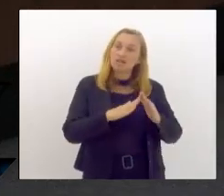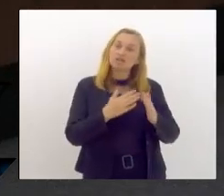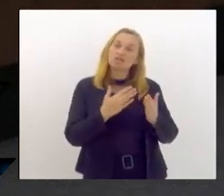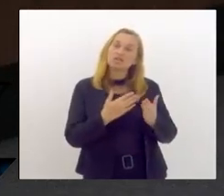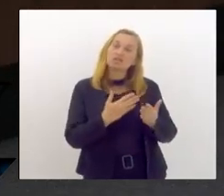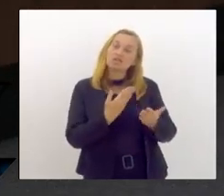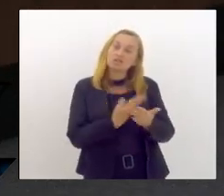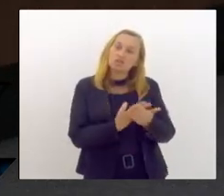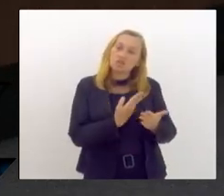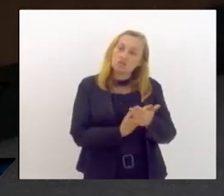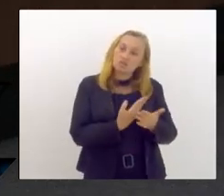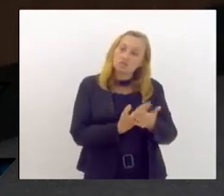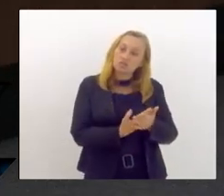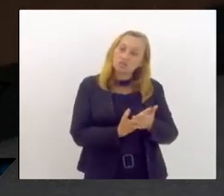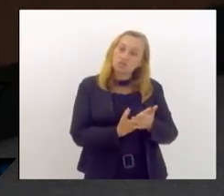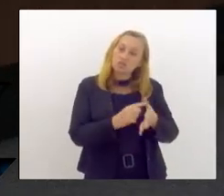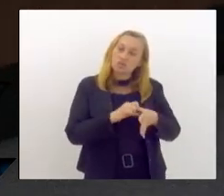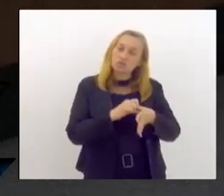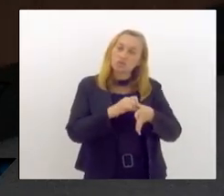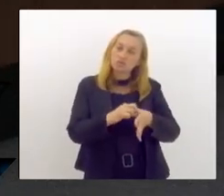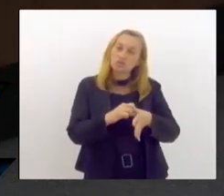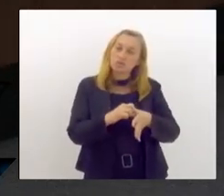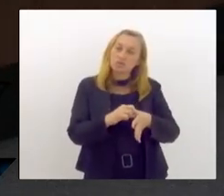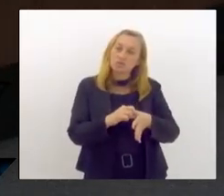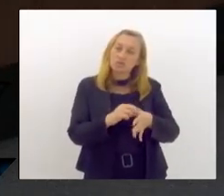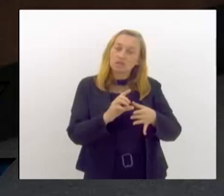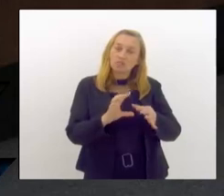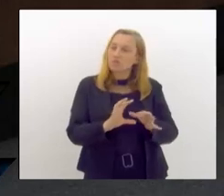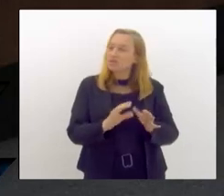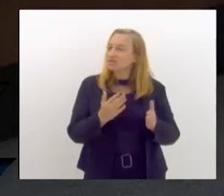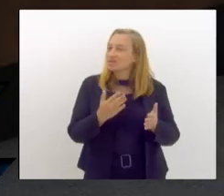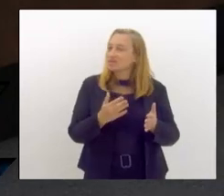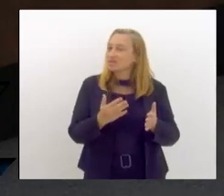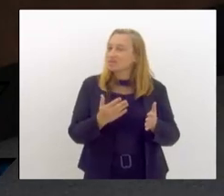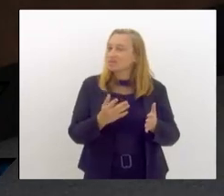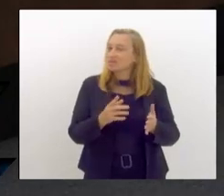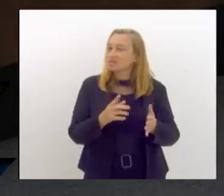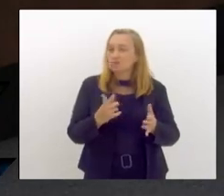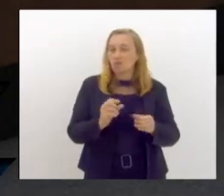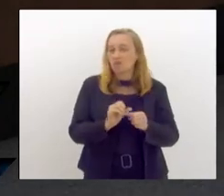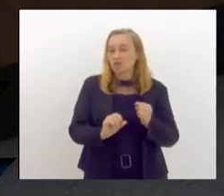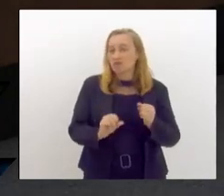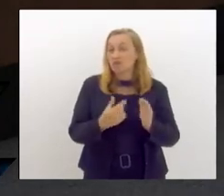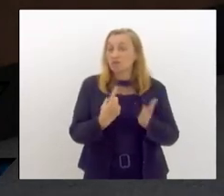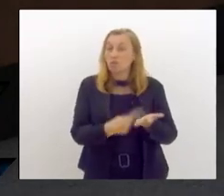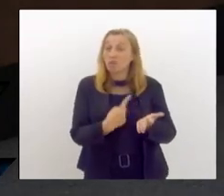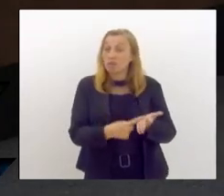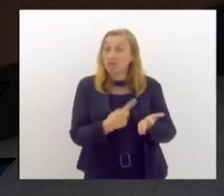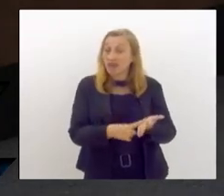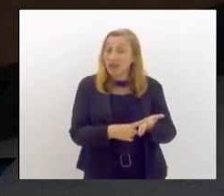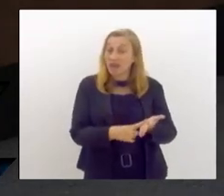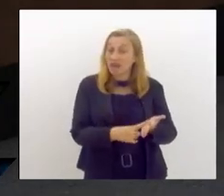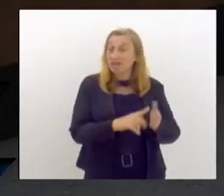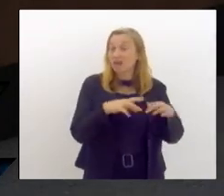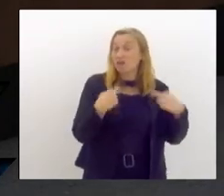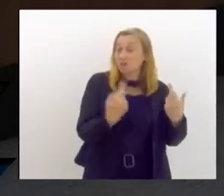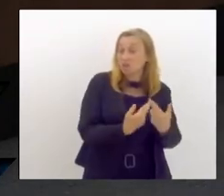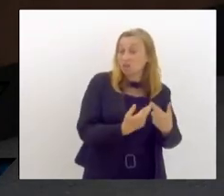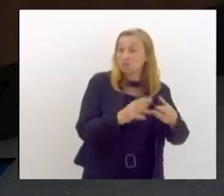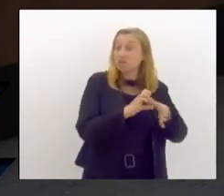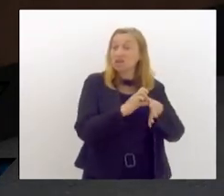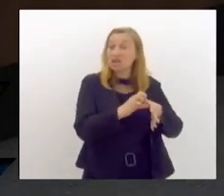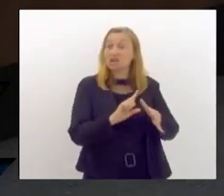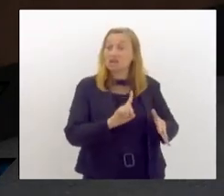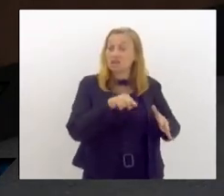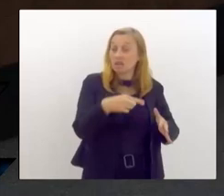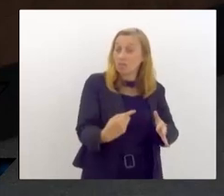manhã e às 3 horas da tarde em plenário descumpriu o que tinham acabado de tratar no Colégio de Líderes. Então, uma discussão tola que